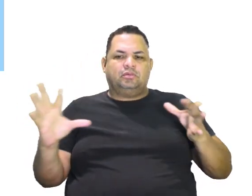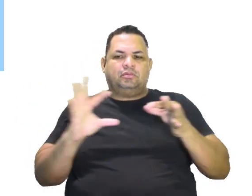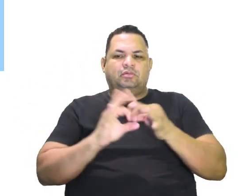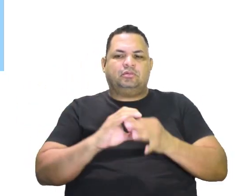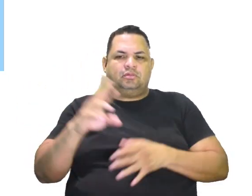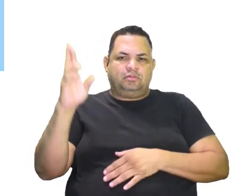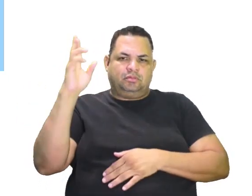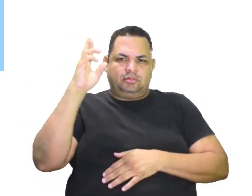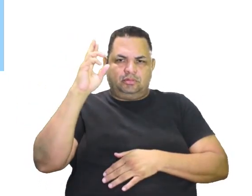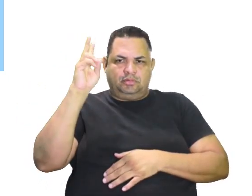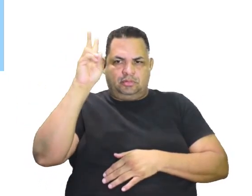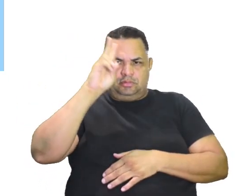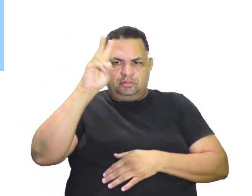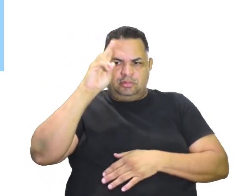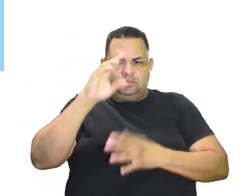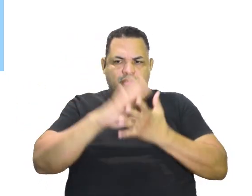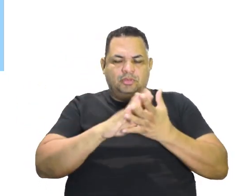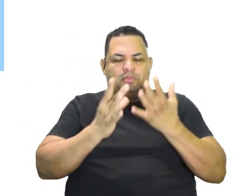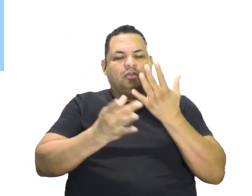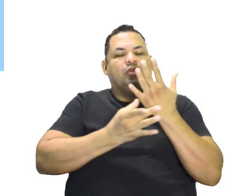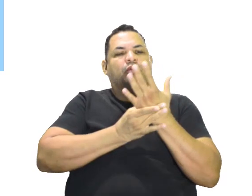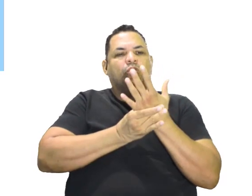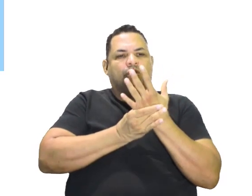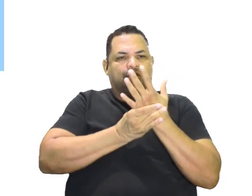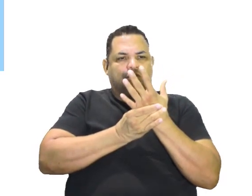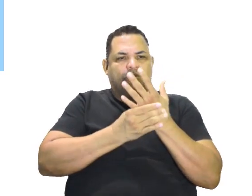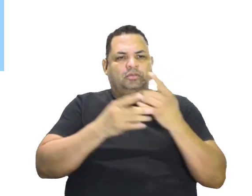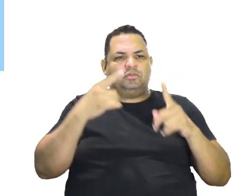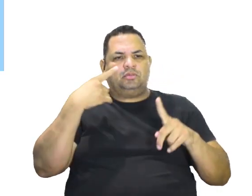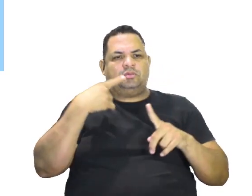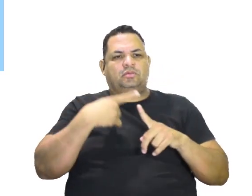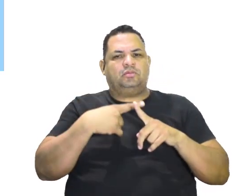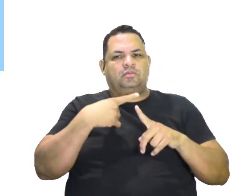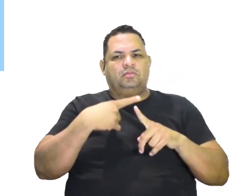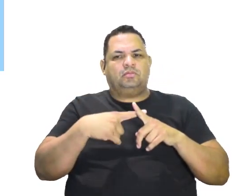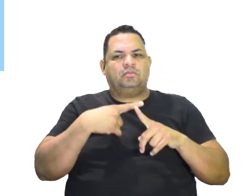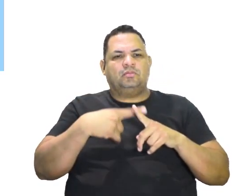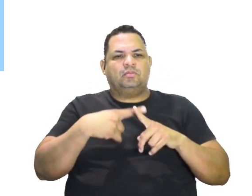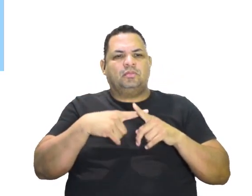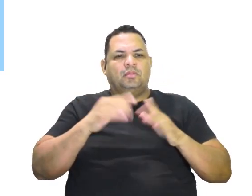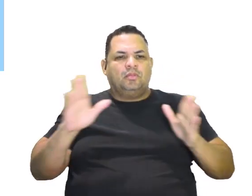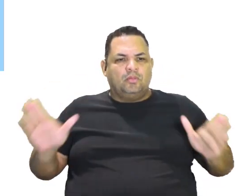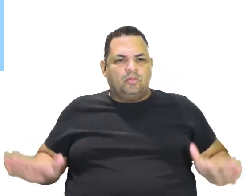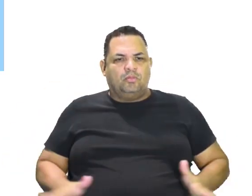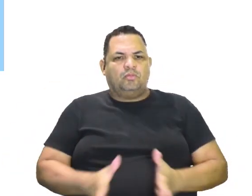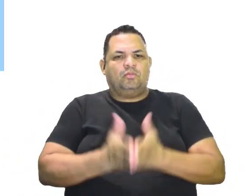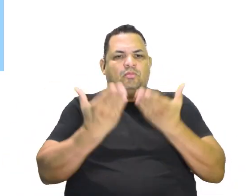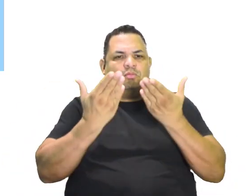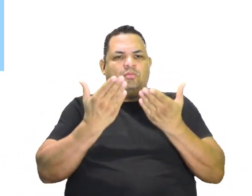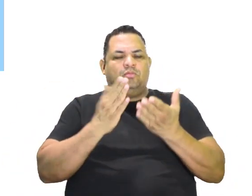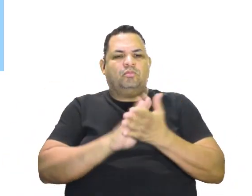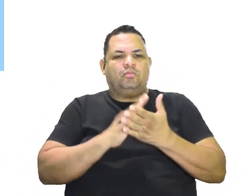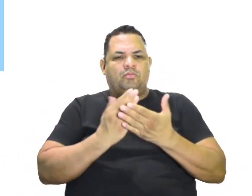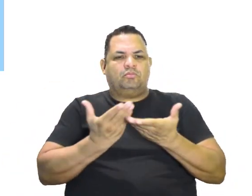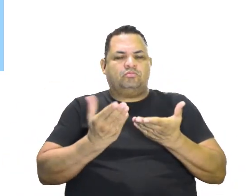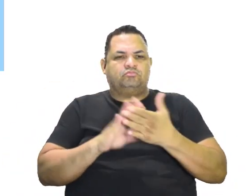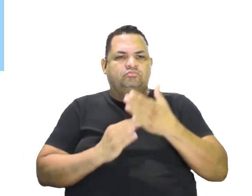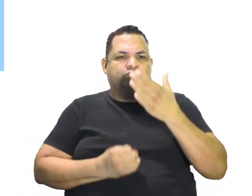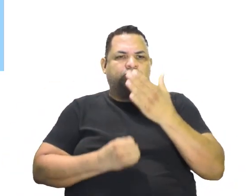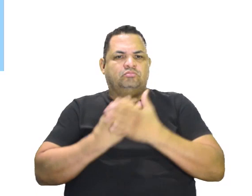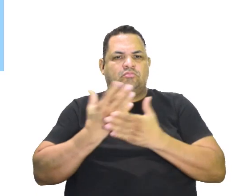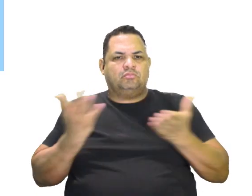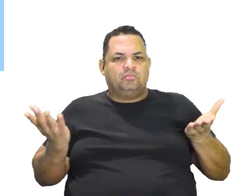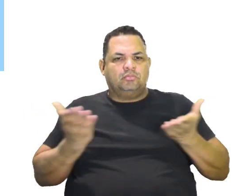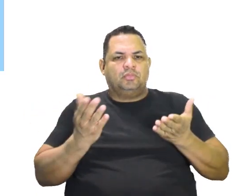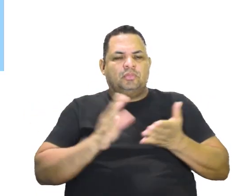no contexto histórico do realismo, porque os pobres e os emergentes, né,